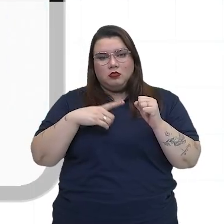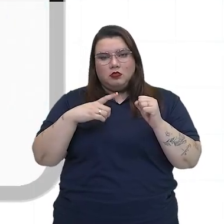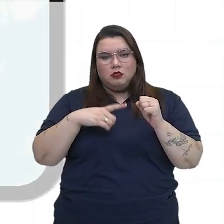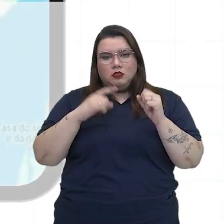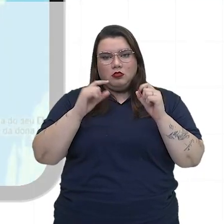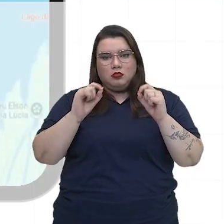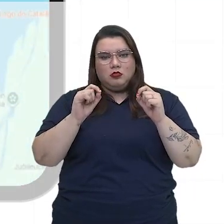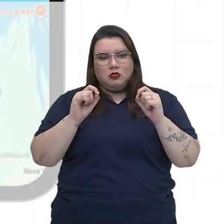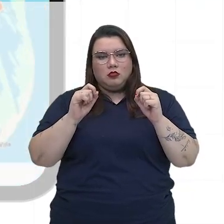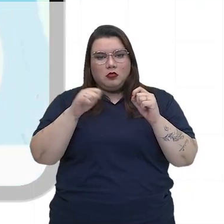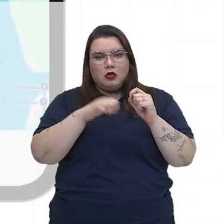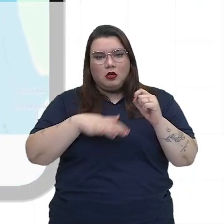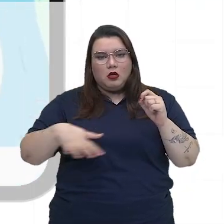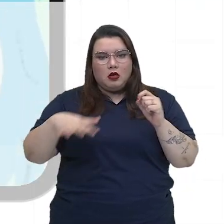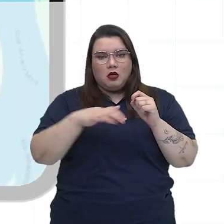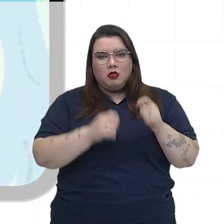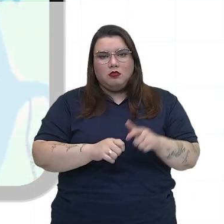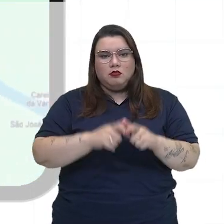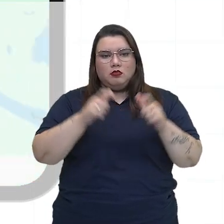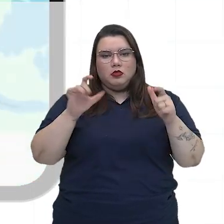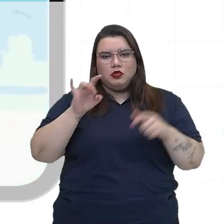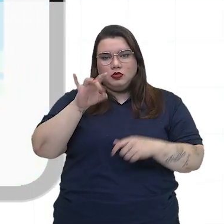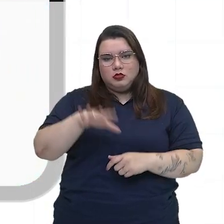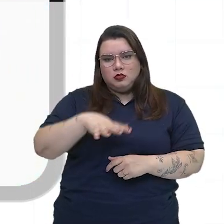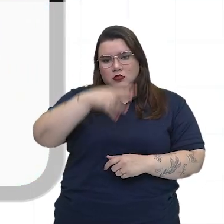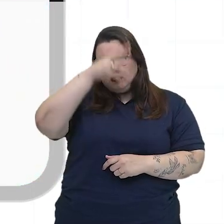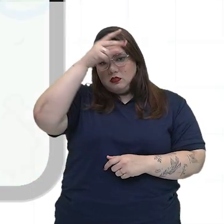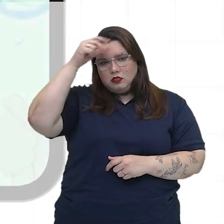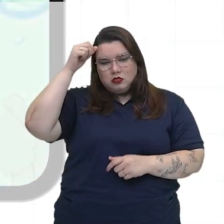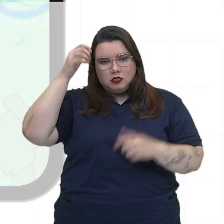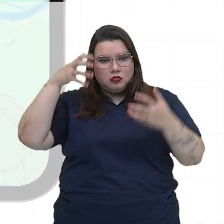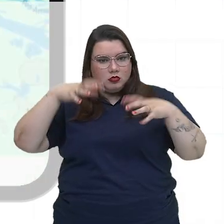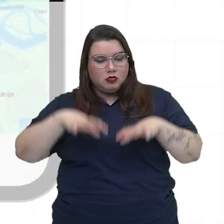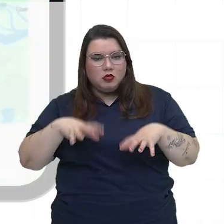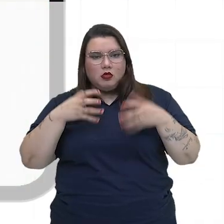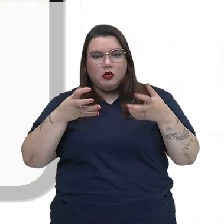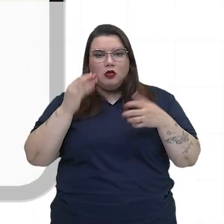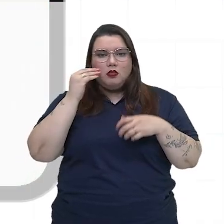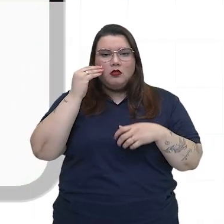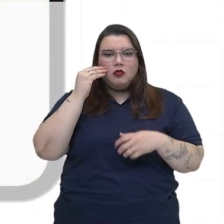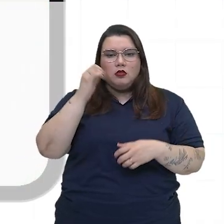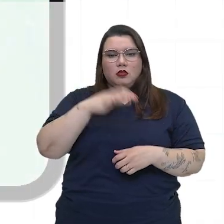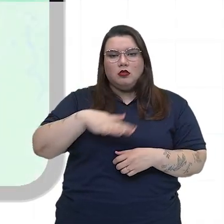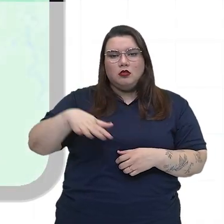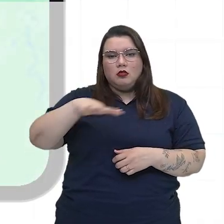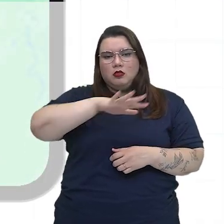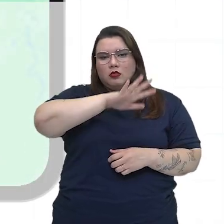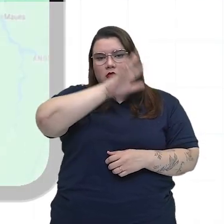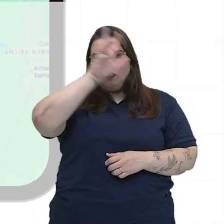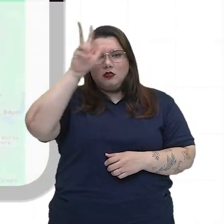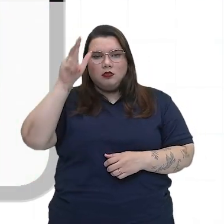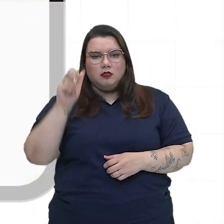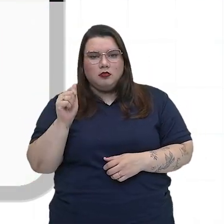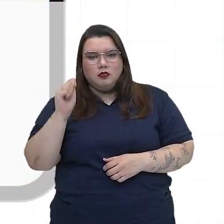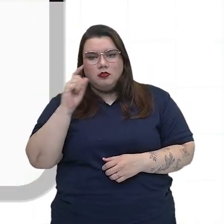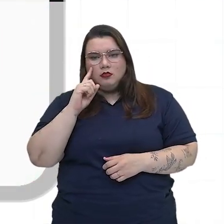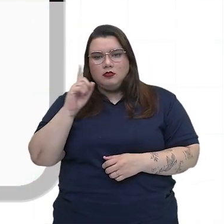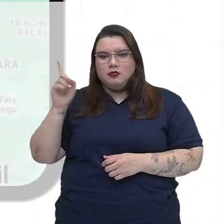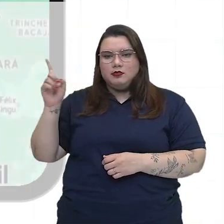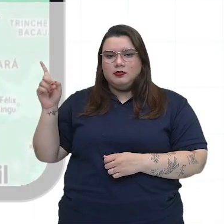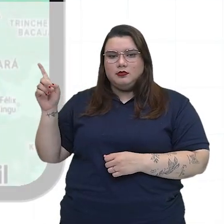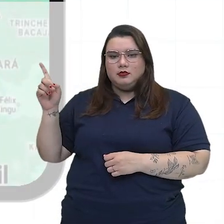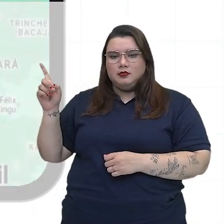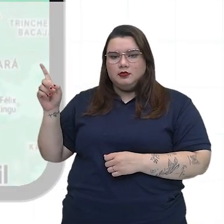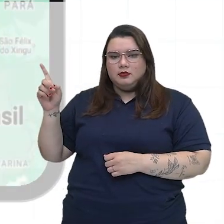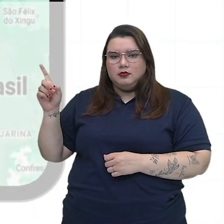ampliar agora a minha área. Eu não quero ver só o município de Manaus. Eu quero ver todo o